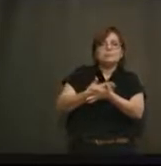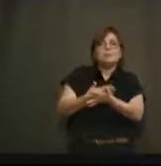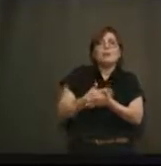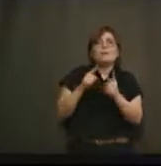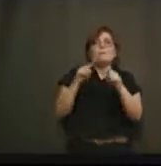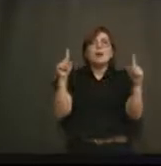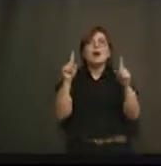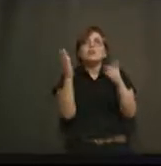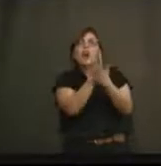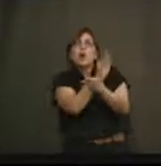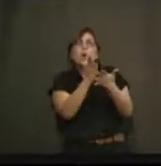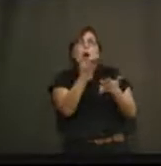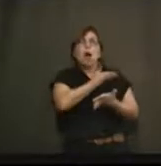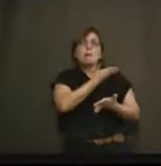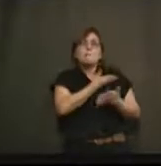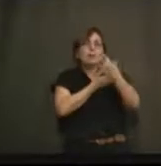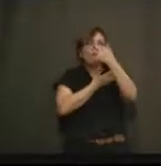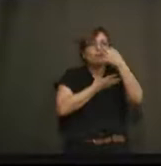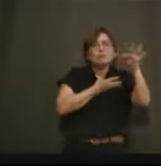franceses muito respeitáveis,